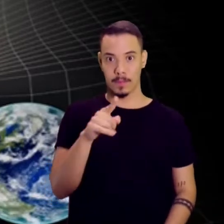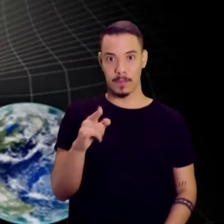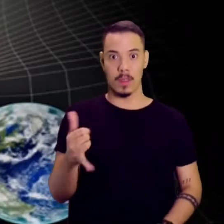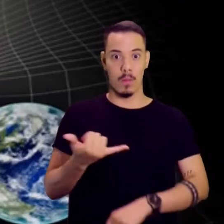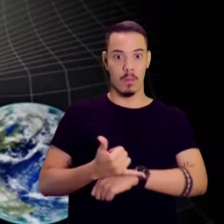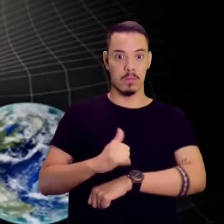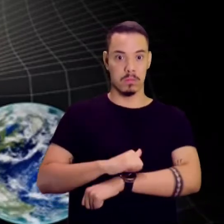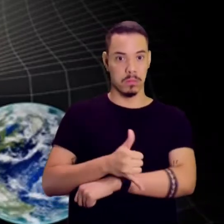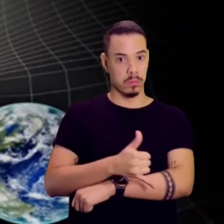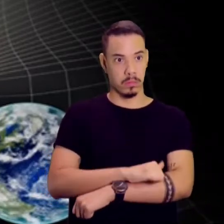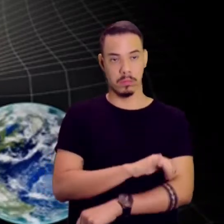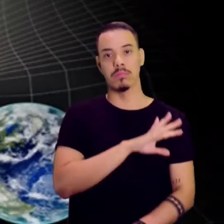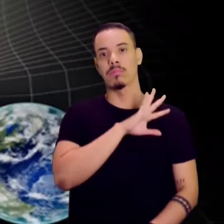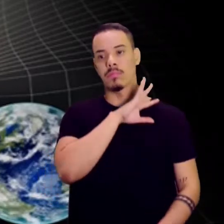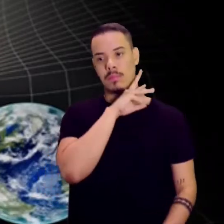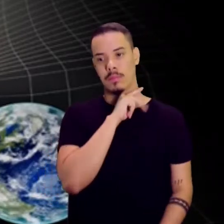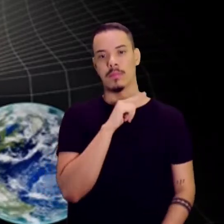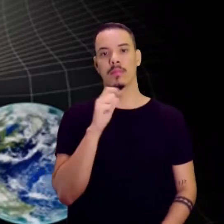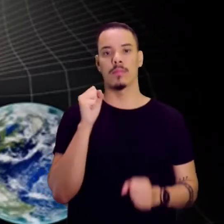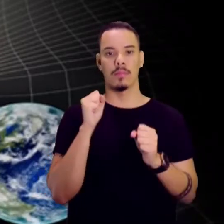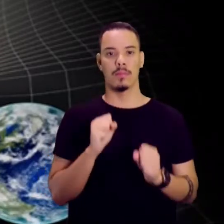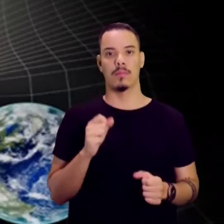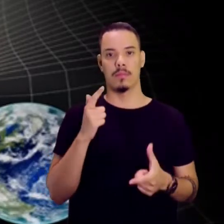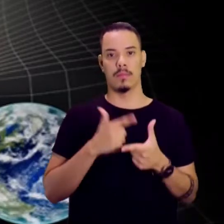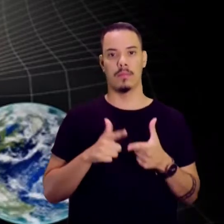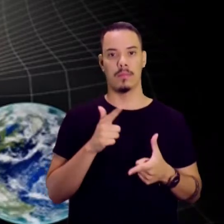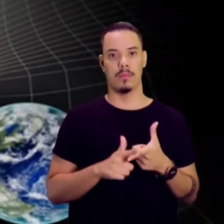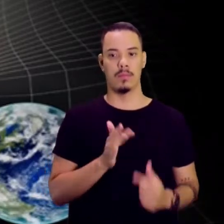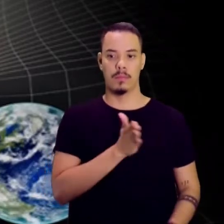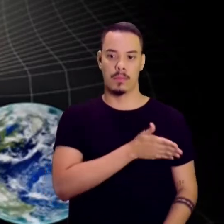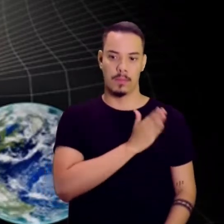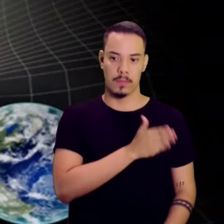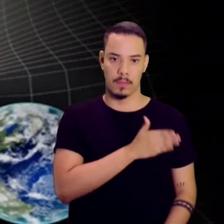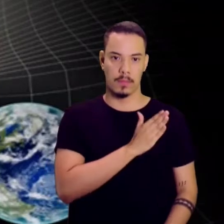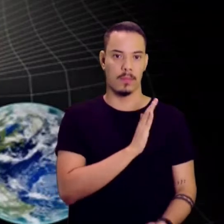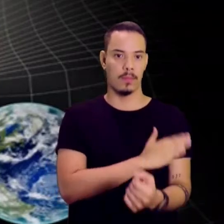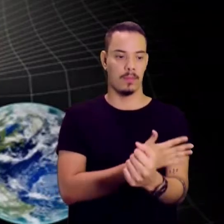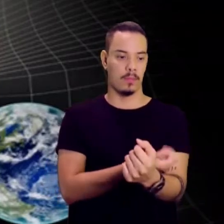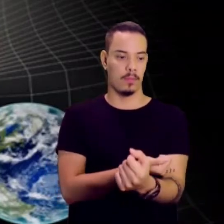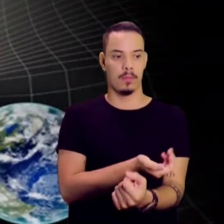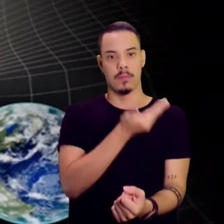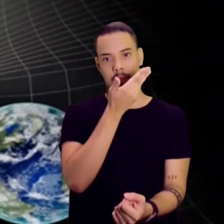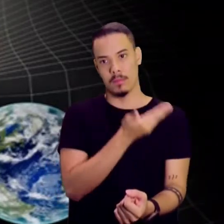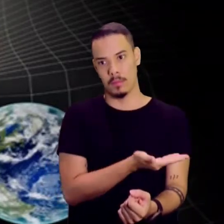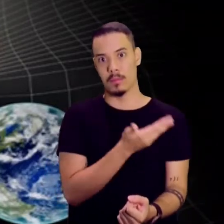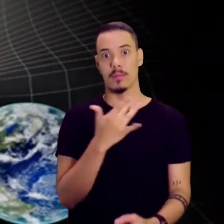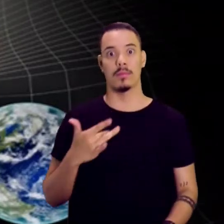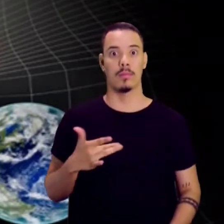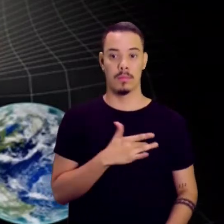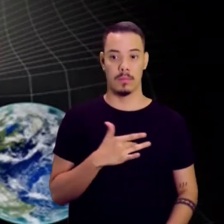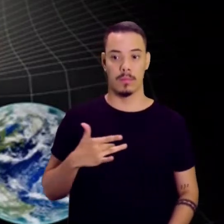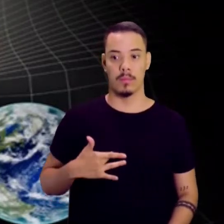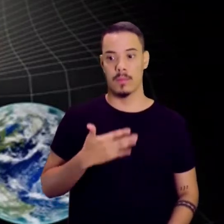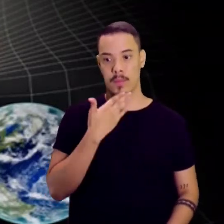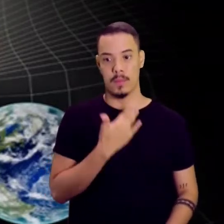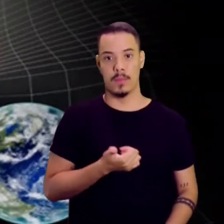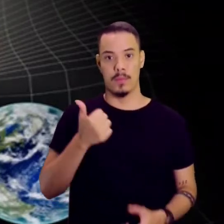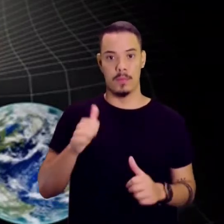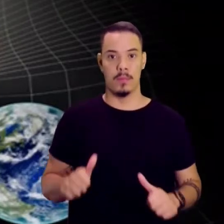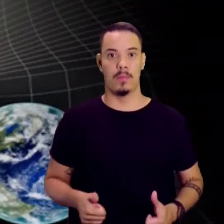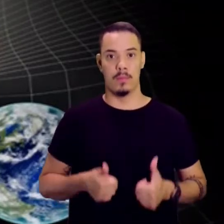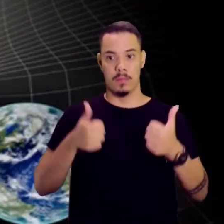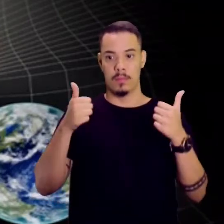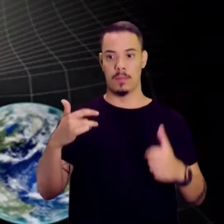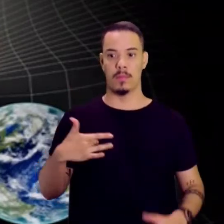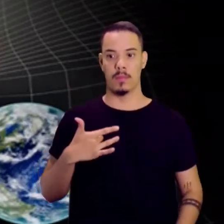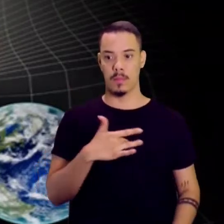obeso, mesmo animal, pode ter problema de coração, por exemplo, né? Pressão alta, etc. Então, até para a saúde, é importante. Mas aí